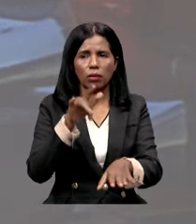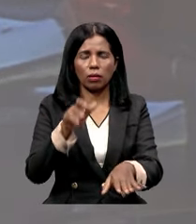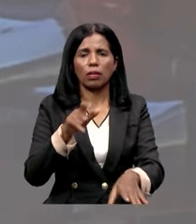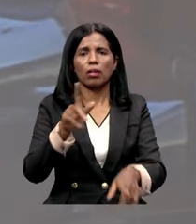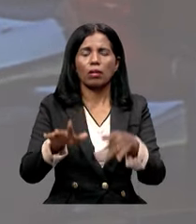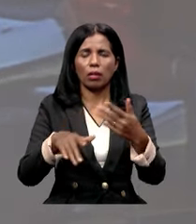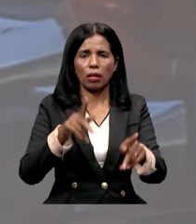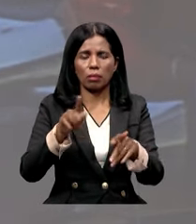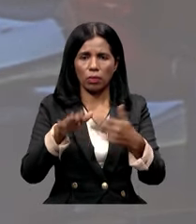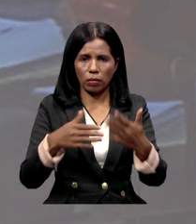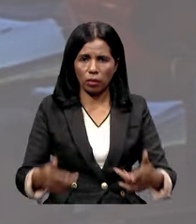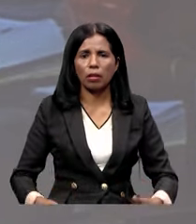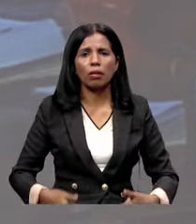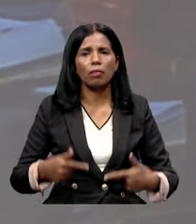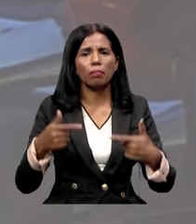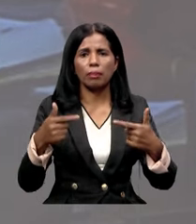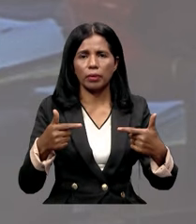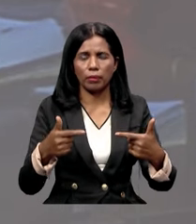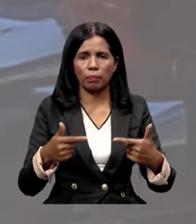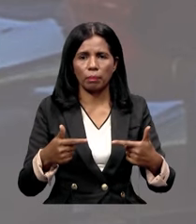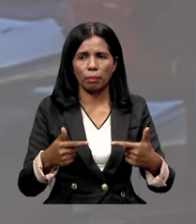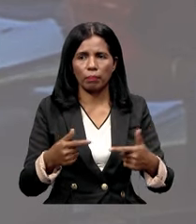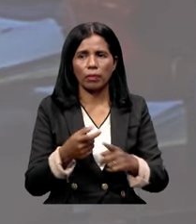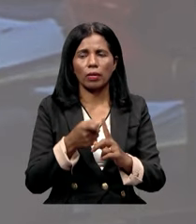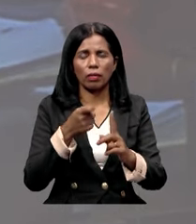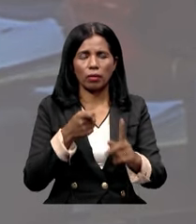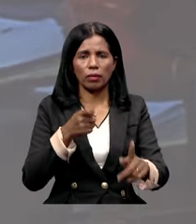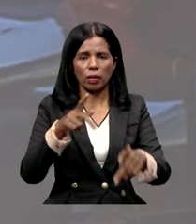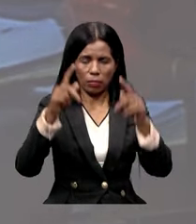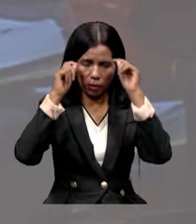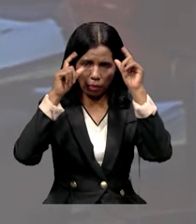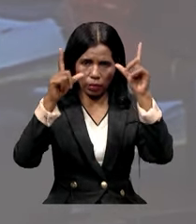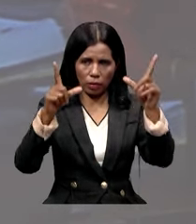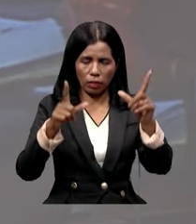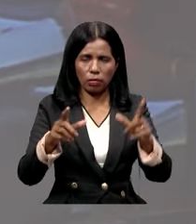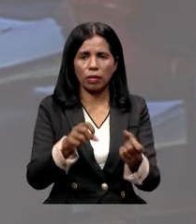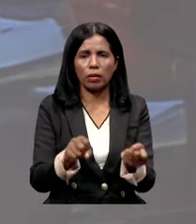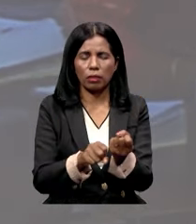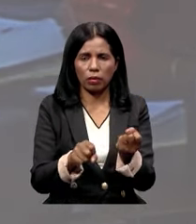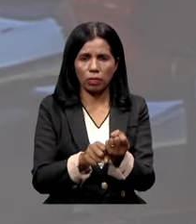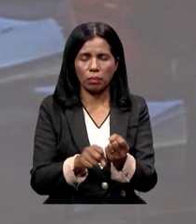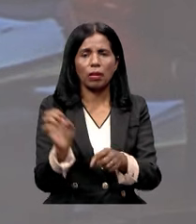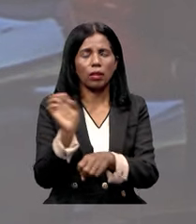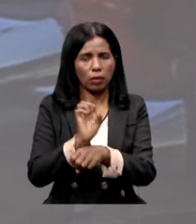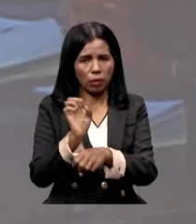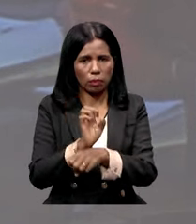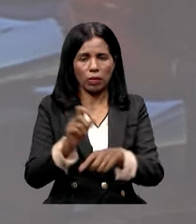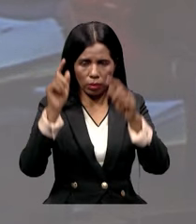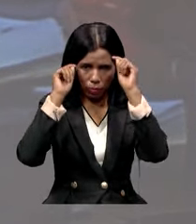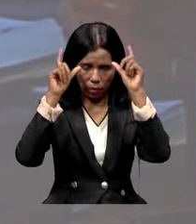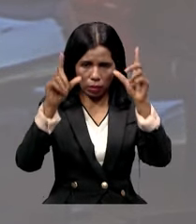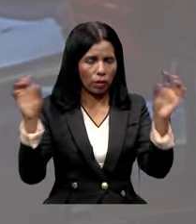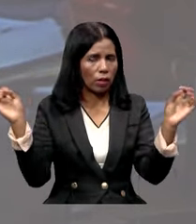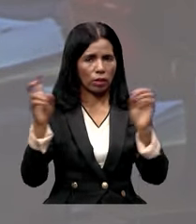maioria do povo de Amores, o povo Timor-Leste. Não é nem a contribuição vital à economia Timor-Leste nem. Lá